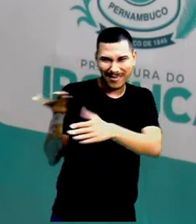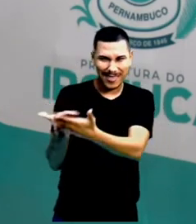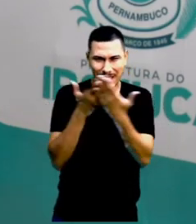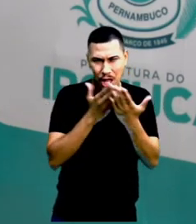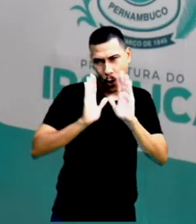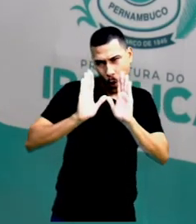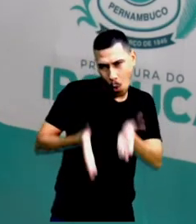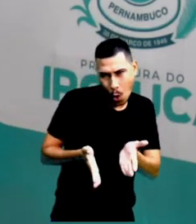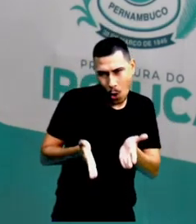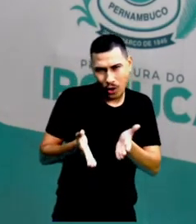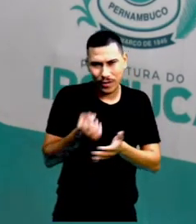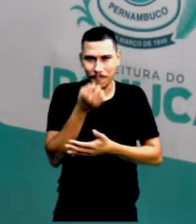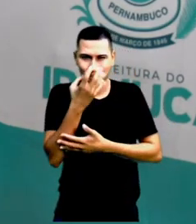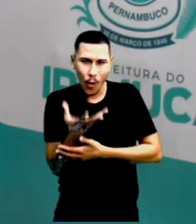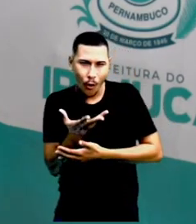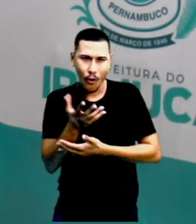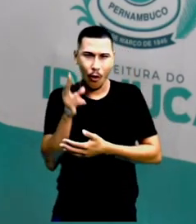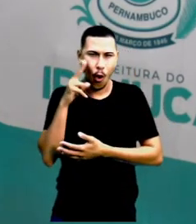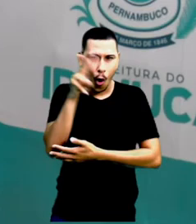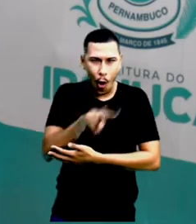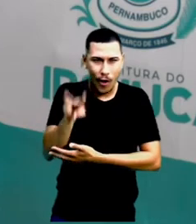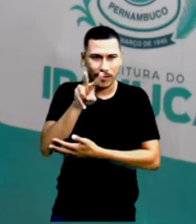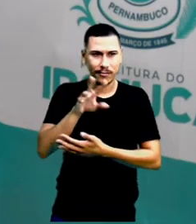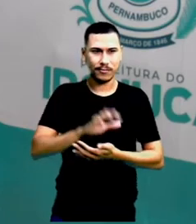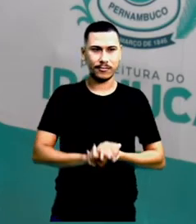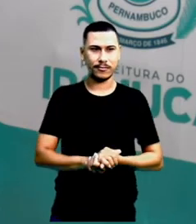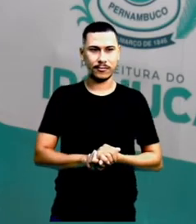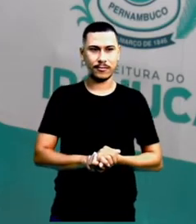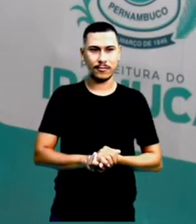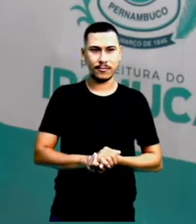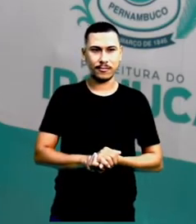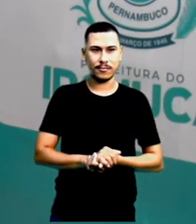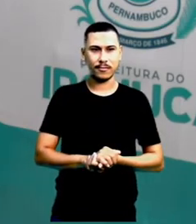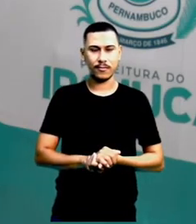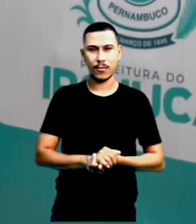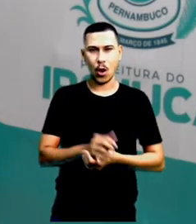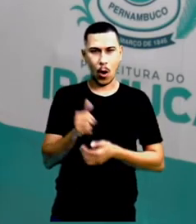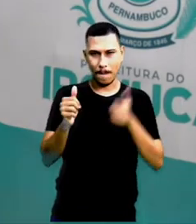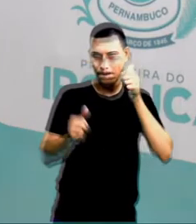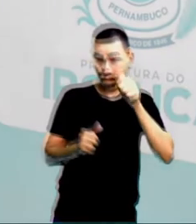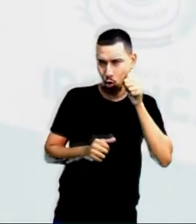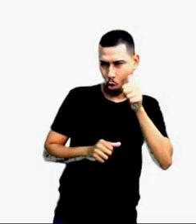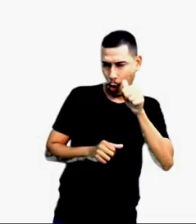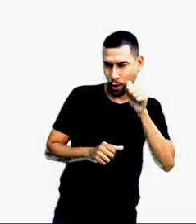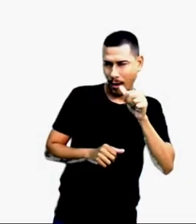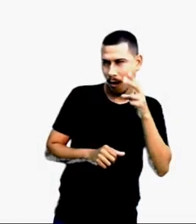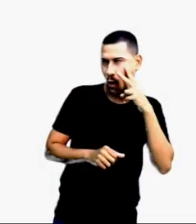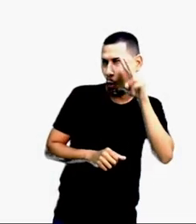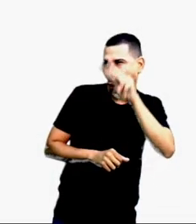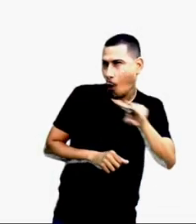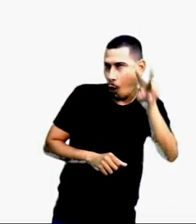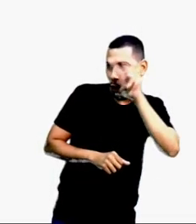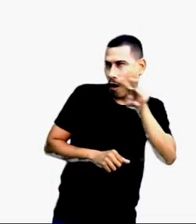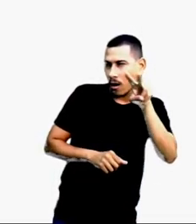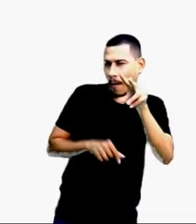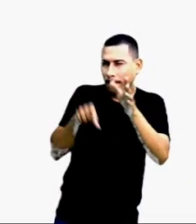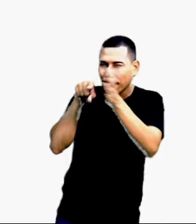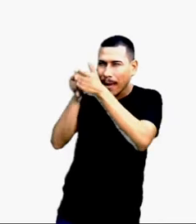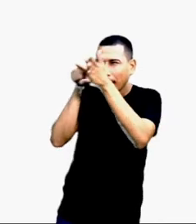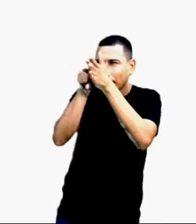da aula de hoje será em um Oi aqui é Catarina Catarina estava